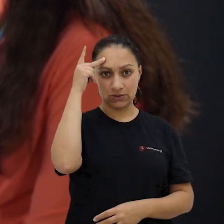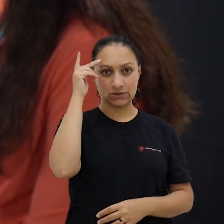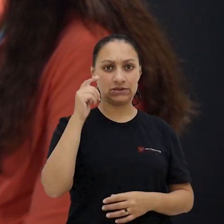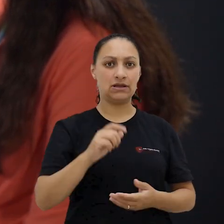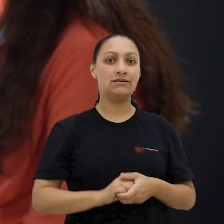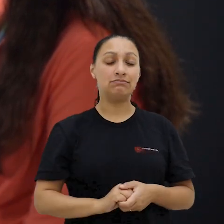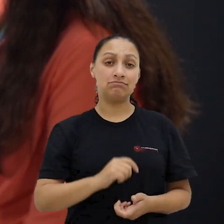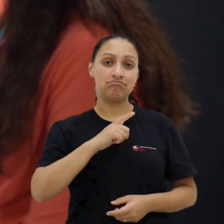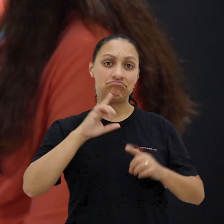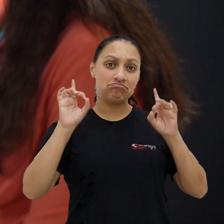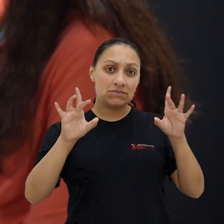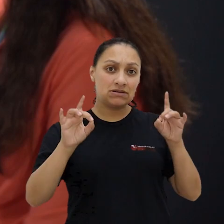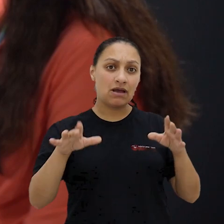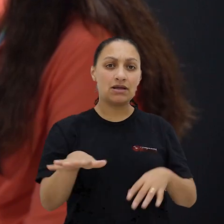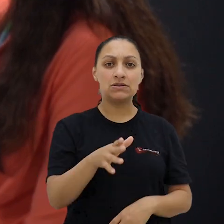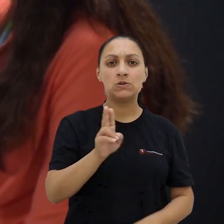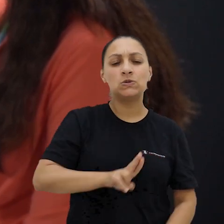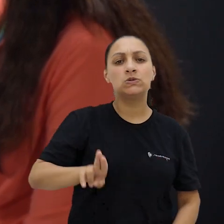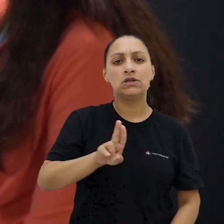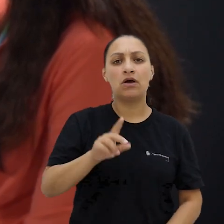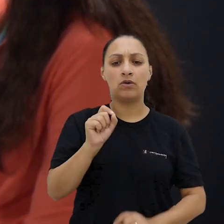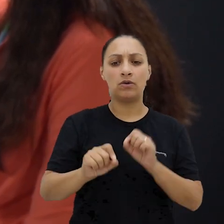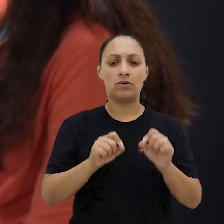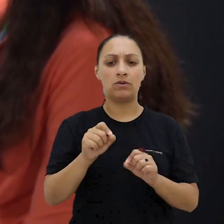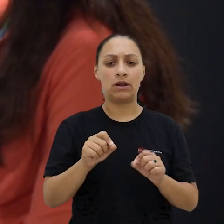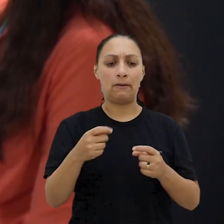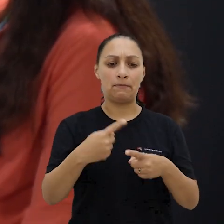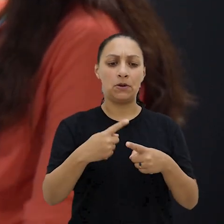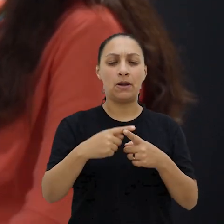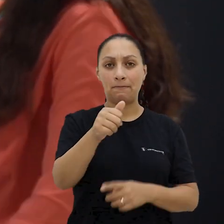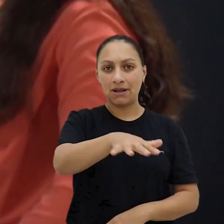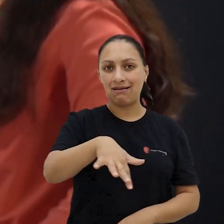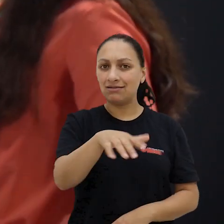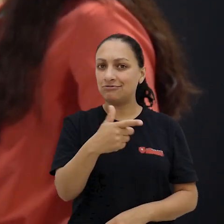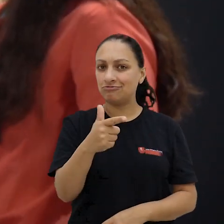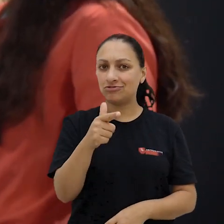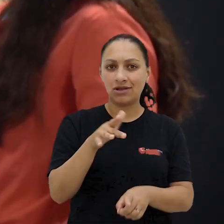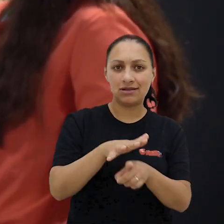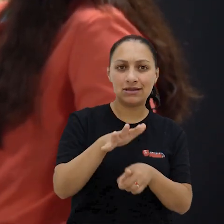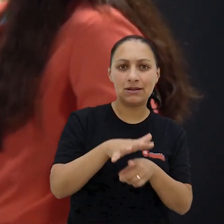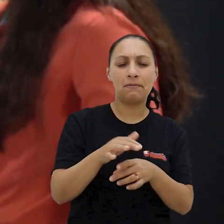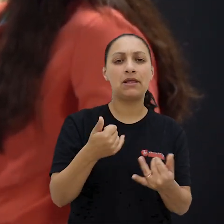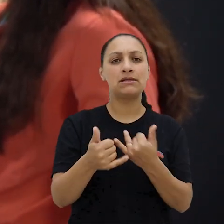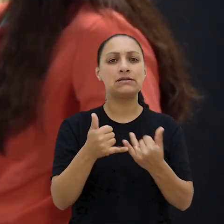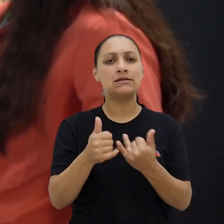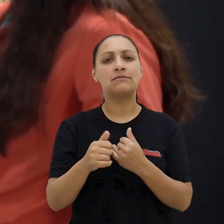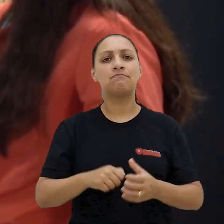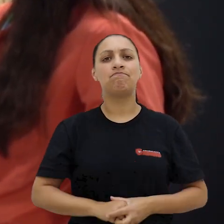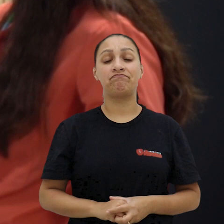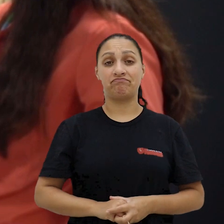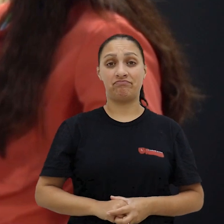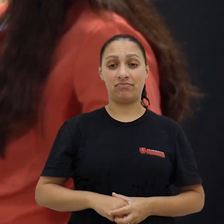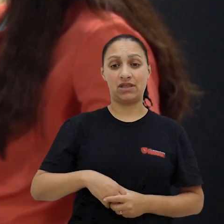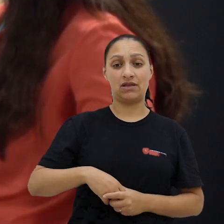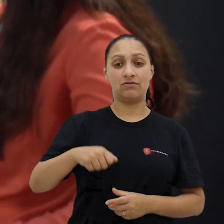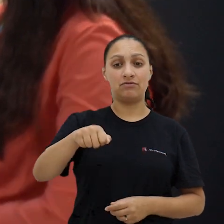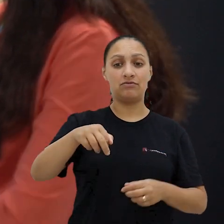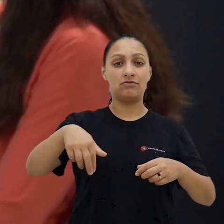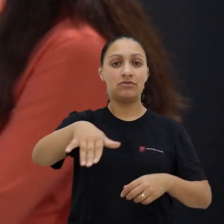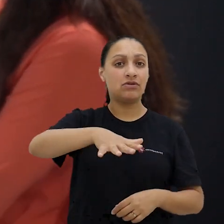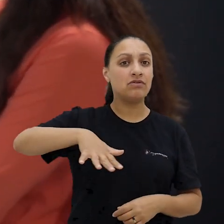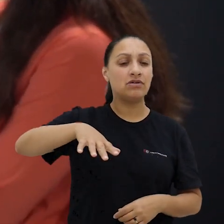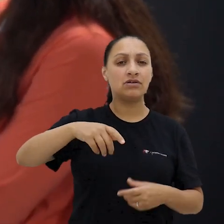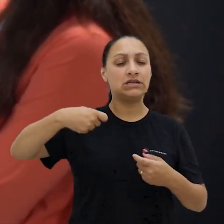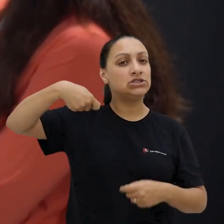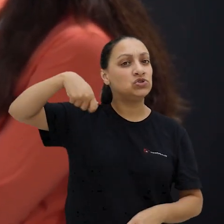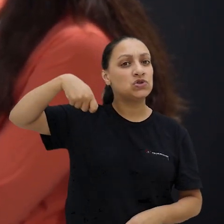alguma coisa que elas era subutilizada. Justamente porque o mercado, mas não tem demanda. Tá, mas tá olhando o mercado do Vale dos Sinos ou tá olhando o